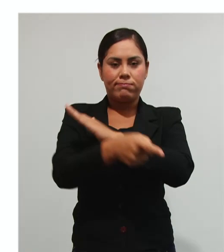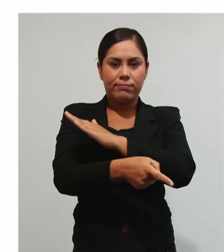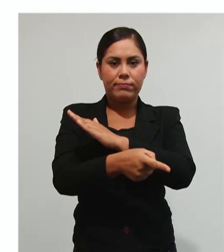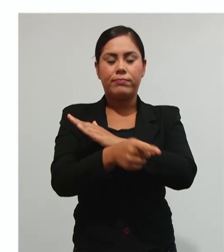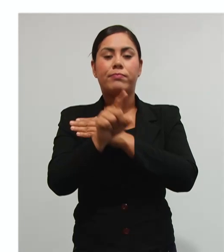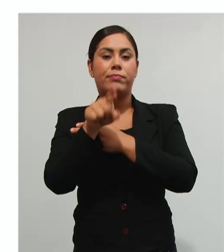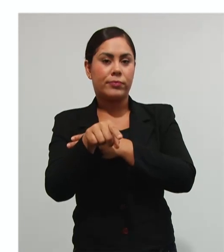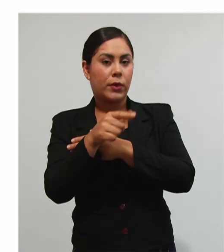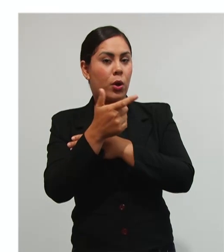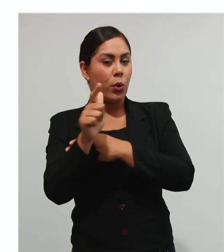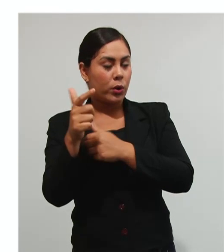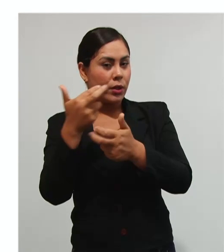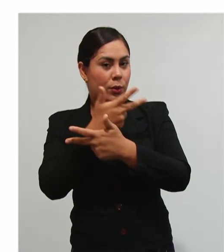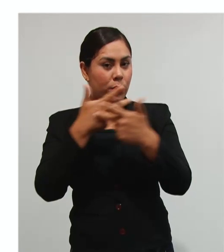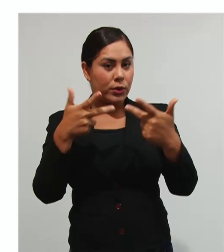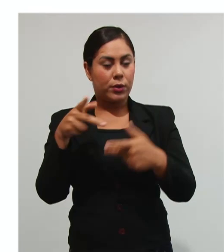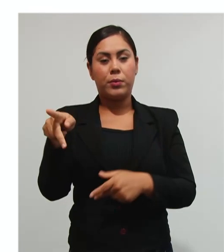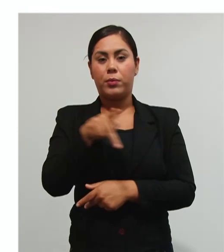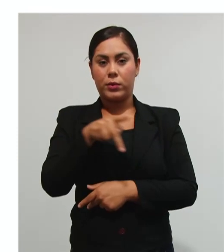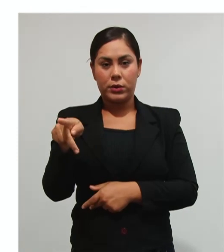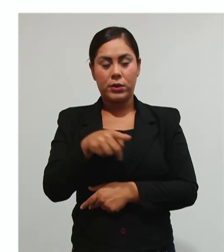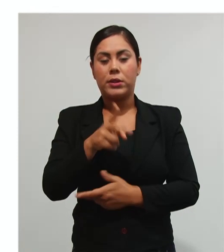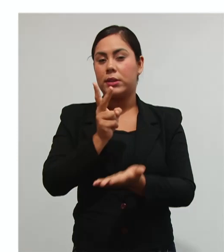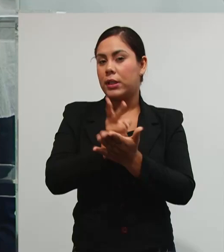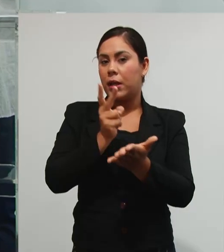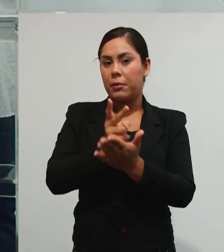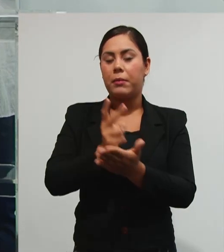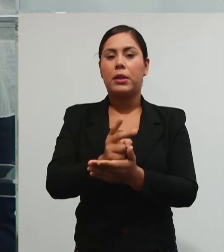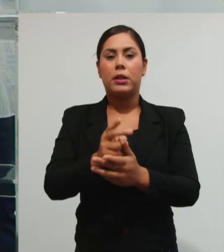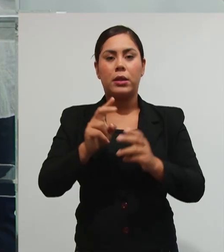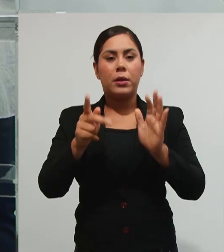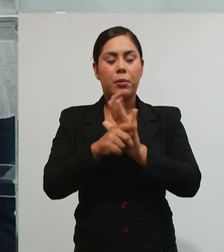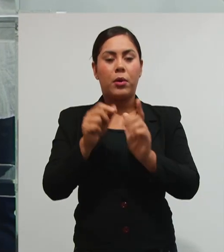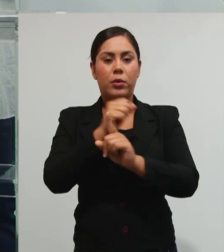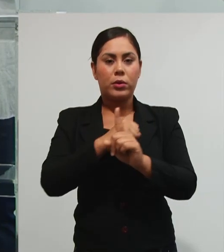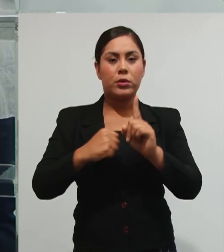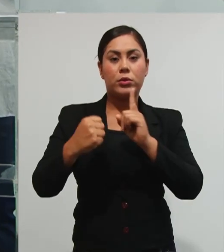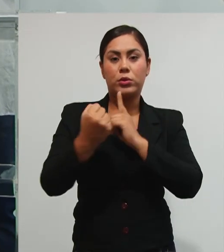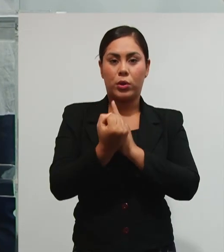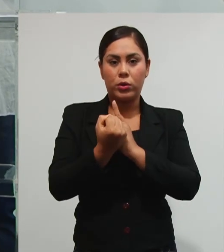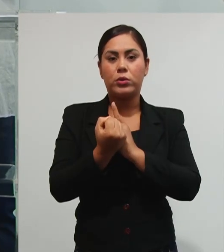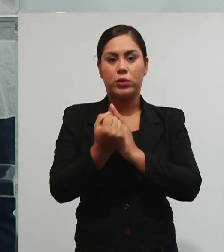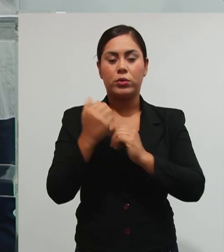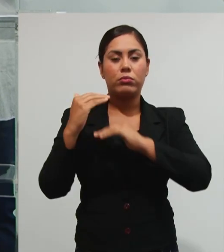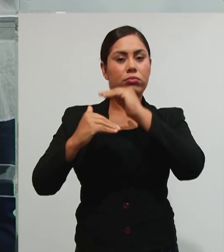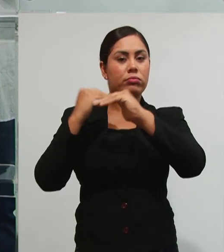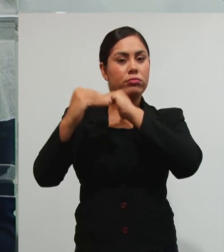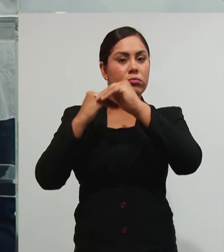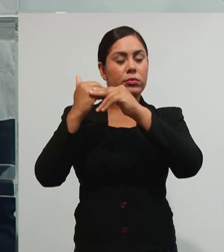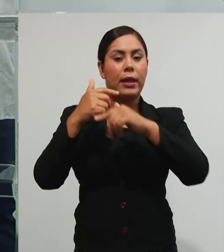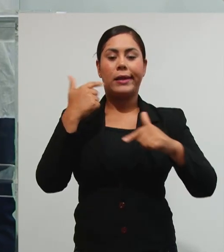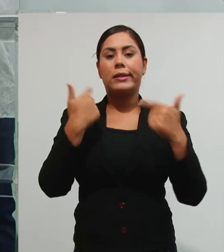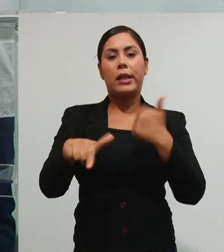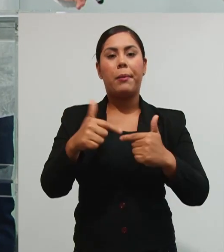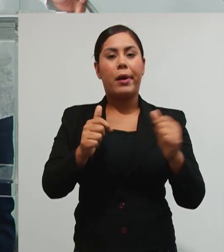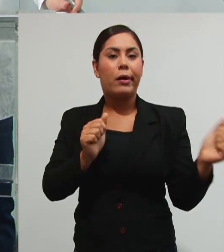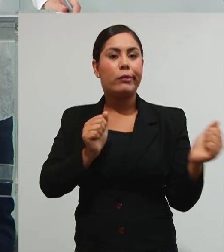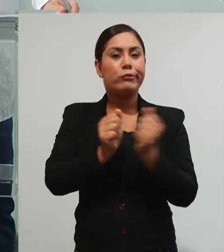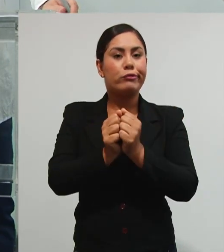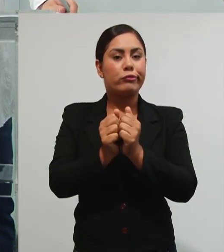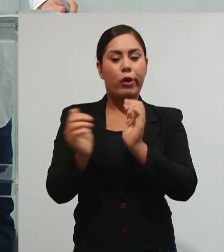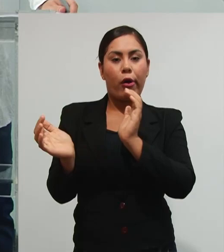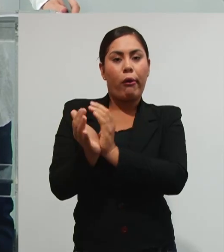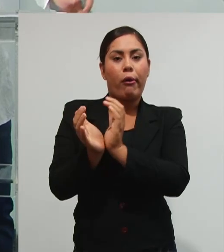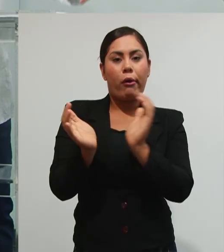Então, uma outra coisa que os professores devem buscar nessa abordagem socioconstrutivista é trabalhar em grupos. Aconselho que